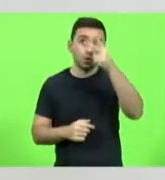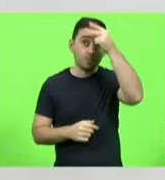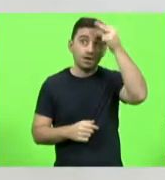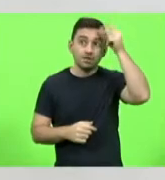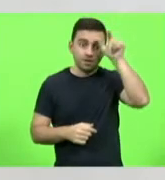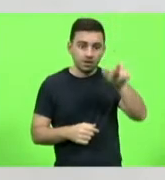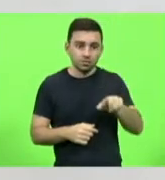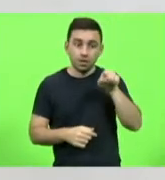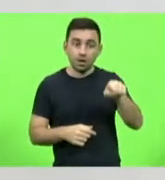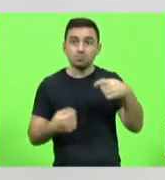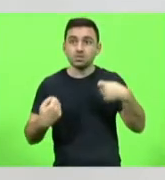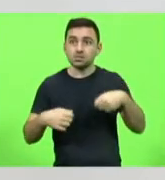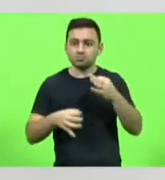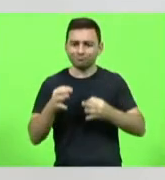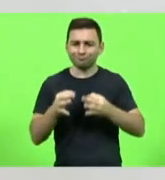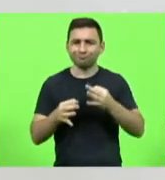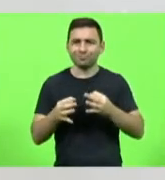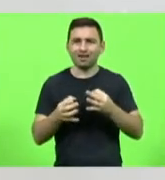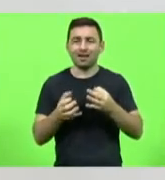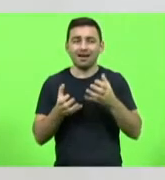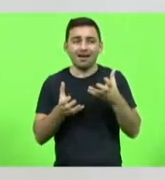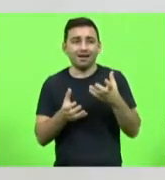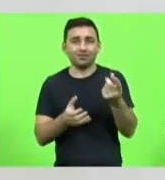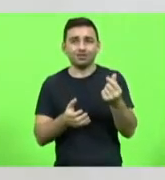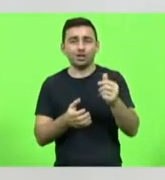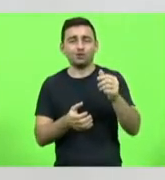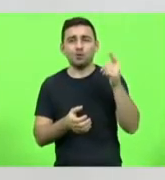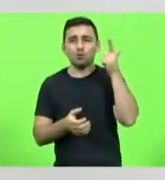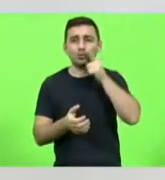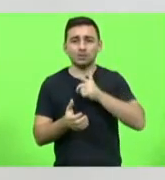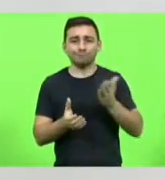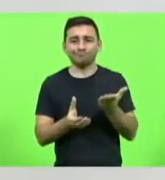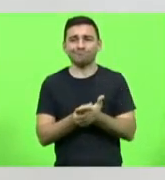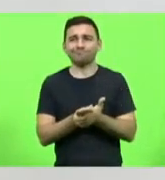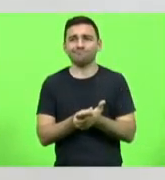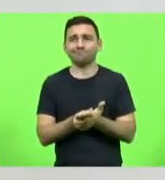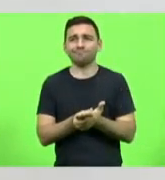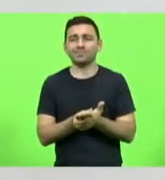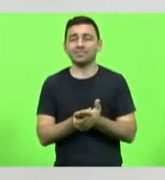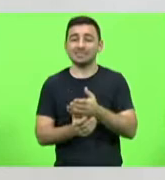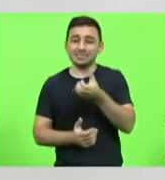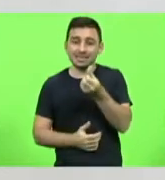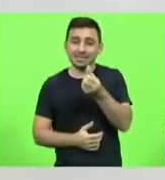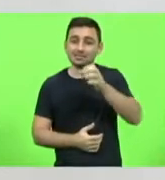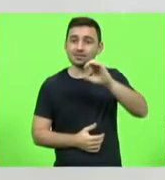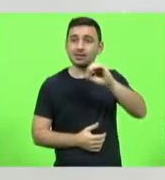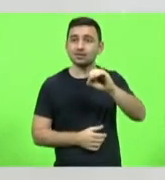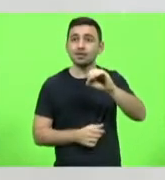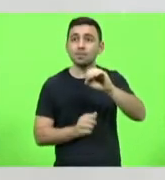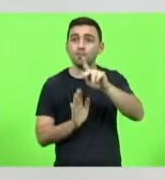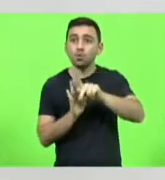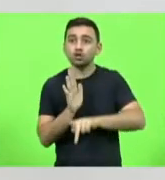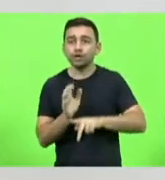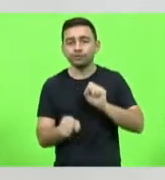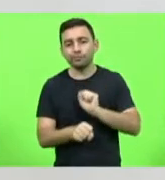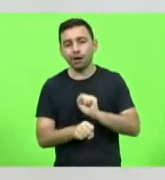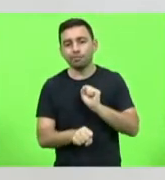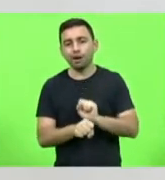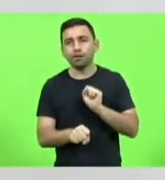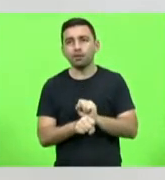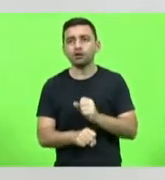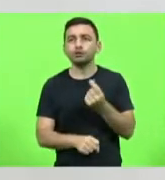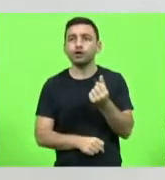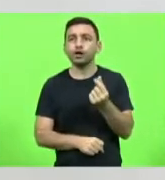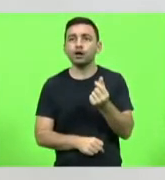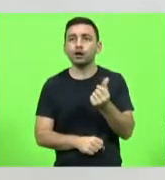obrigado a judicializar para poder receber algum recurso, 60 projetos parados esperando esse dinheiro,